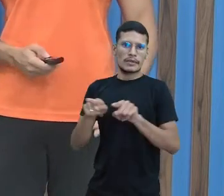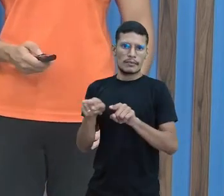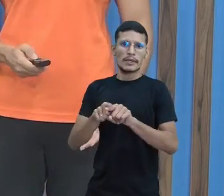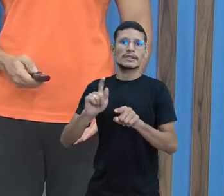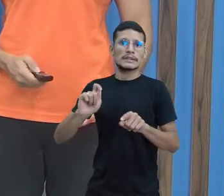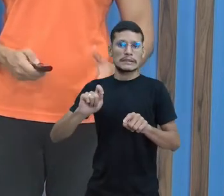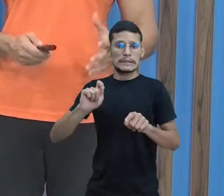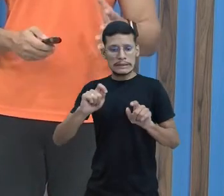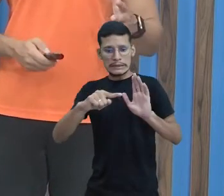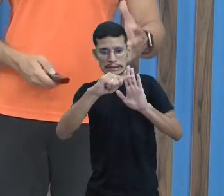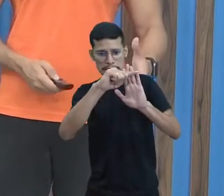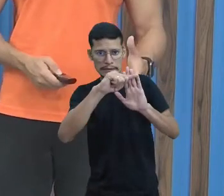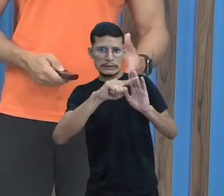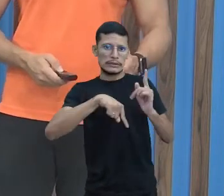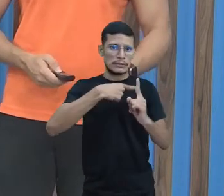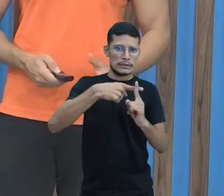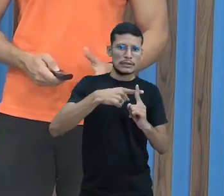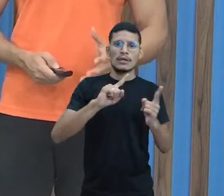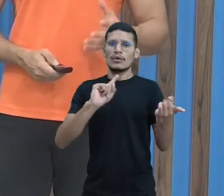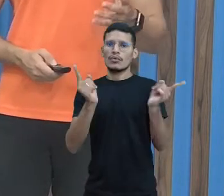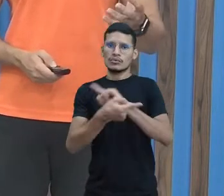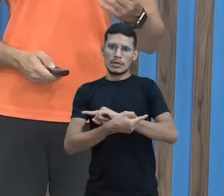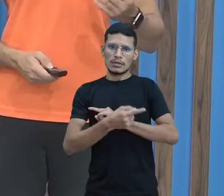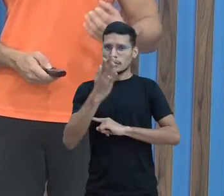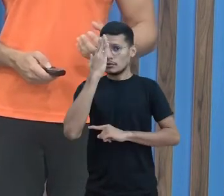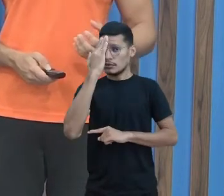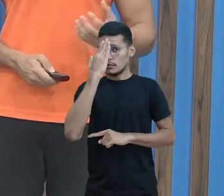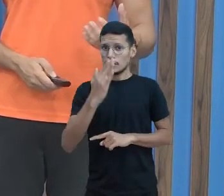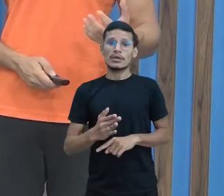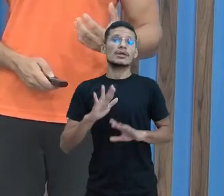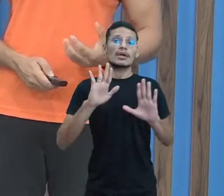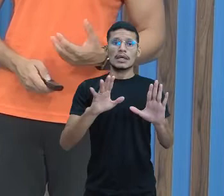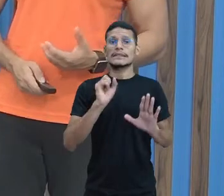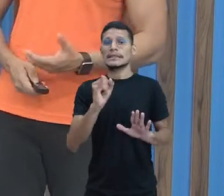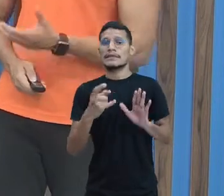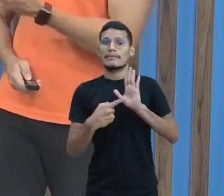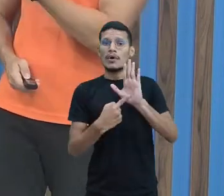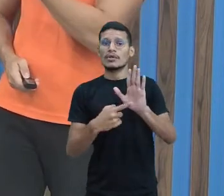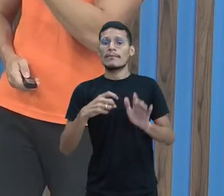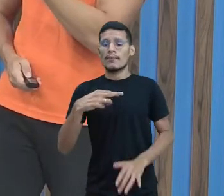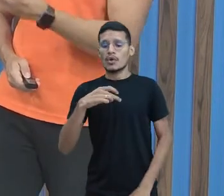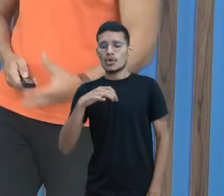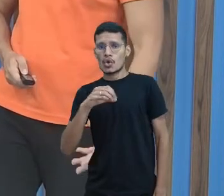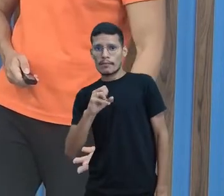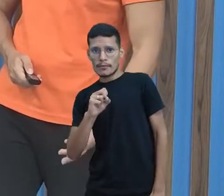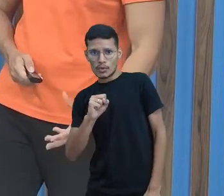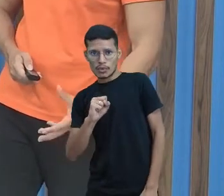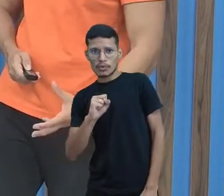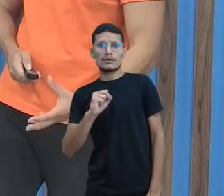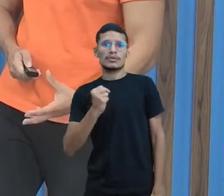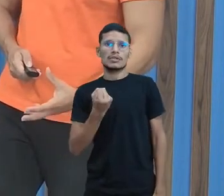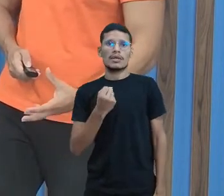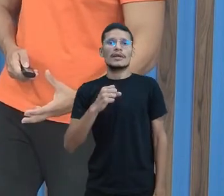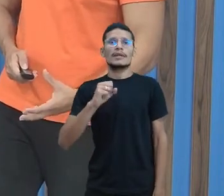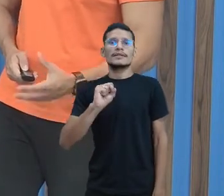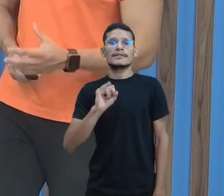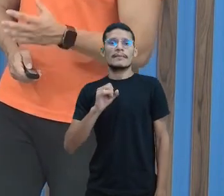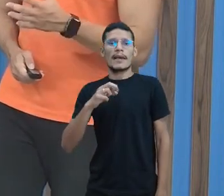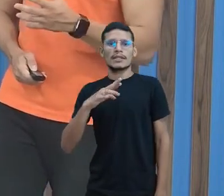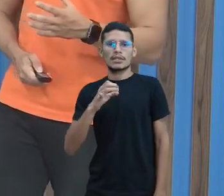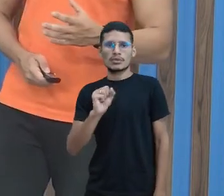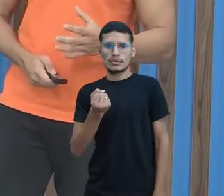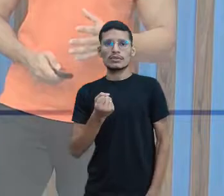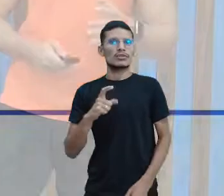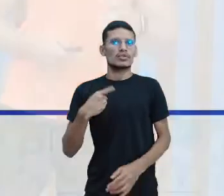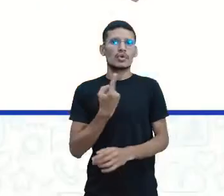os sinais têm que ser opostos. Então, quando eu tenho aí monômios simétricos, quando eu efetuo essa soma aí, certo? A